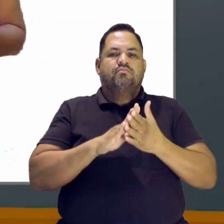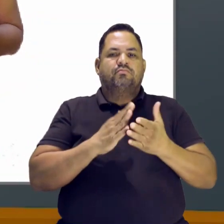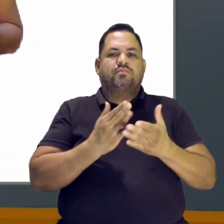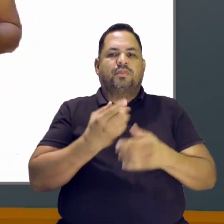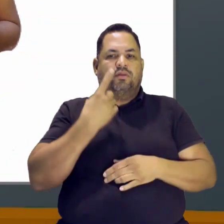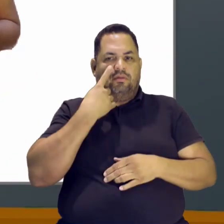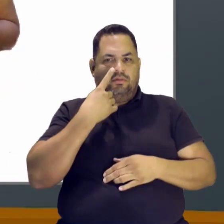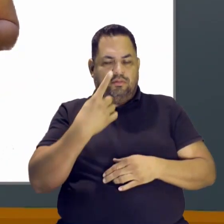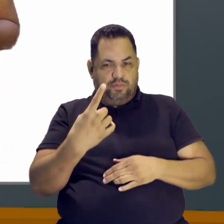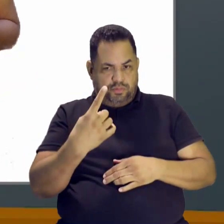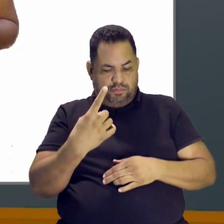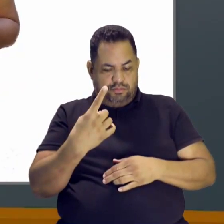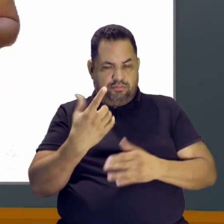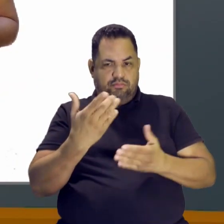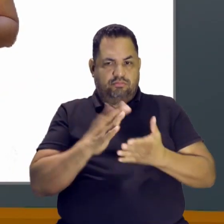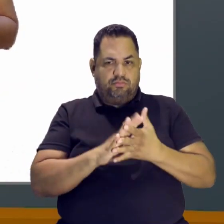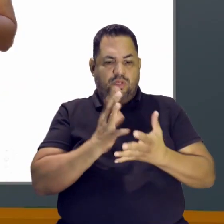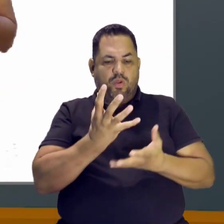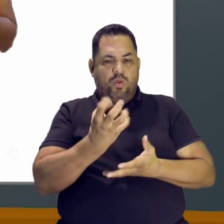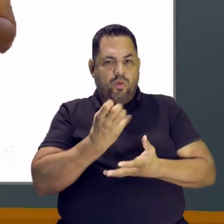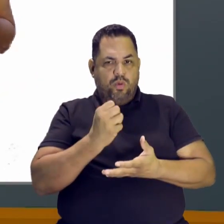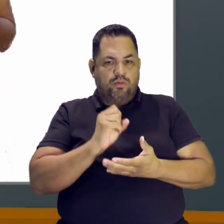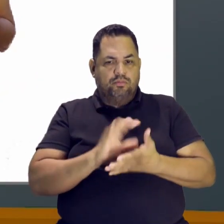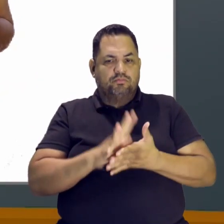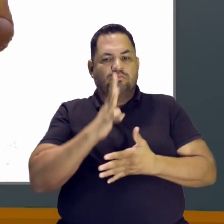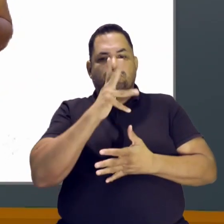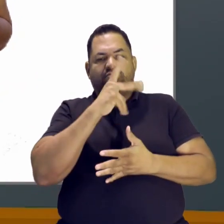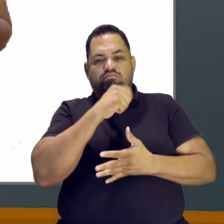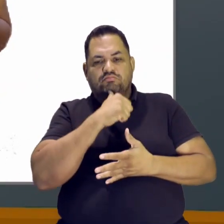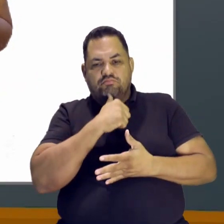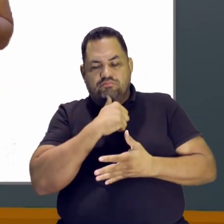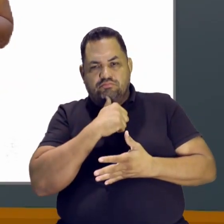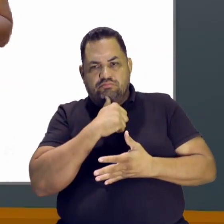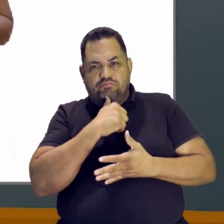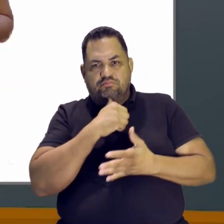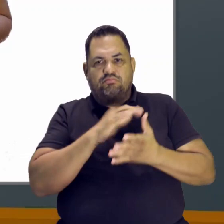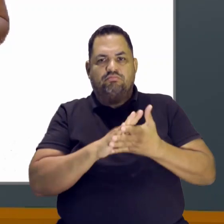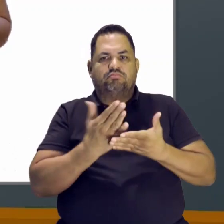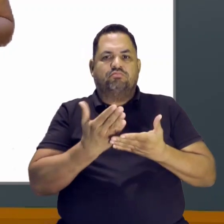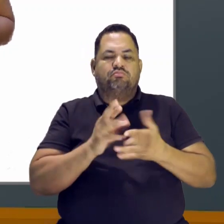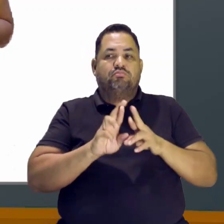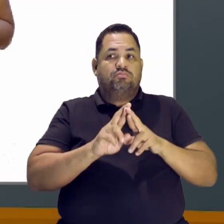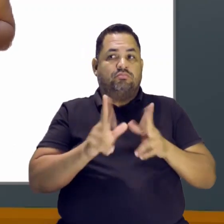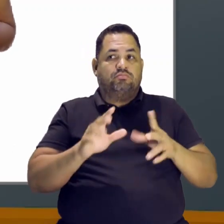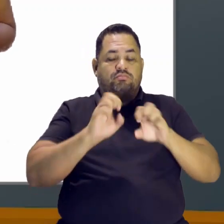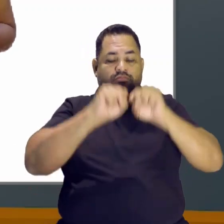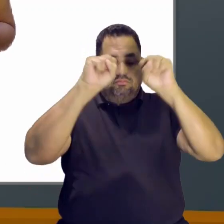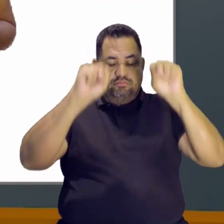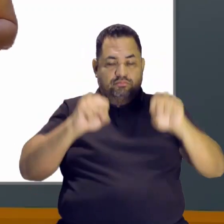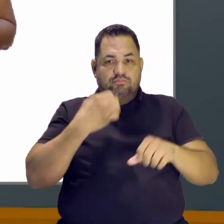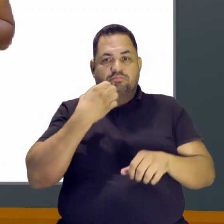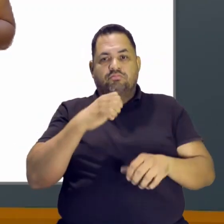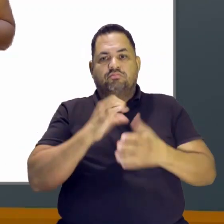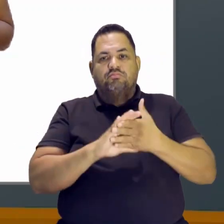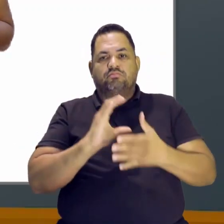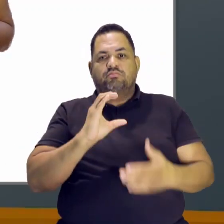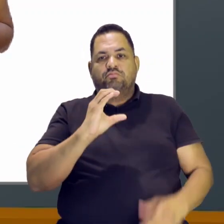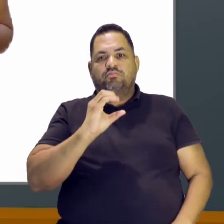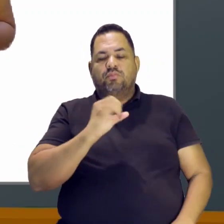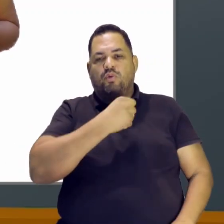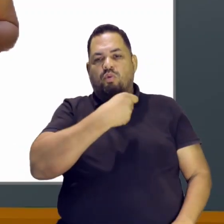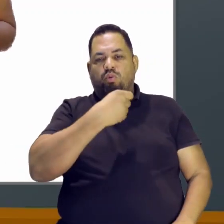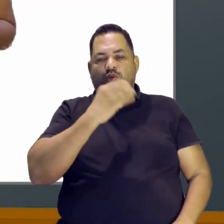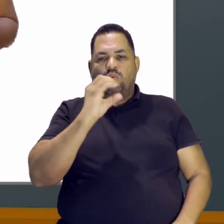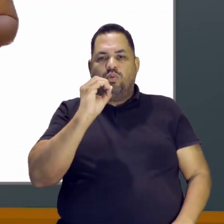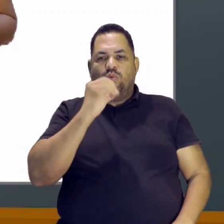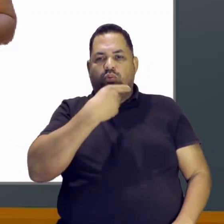lá que a contração ela é mais lenta, que o sistema de energia que eu vou utilizar vai ser o oxidativo,